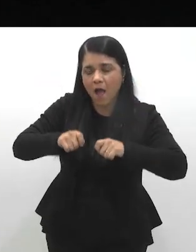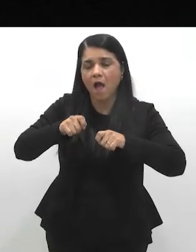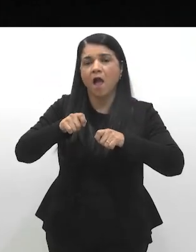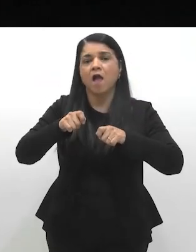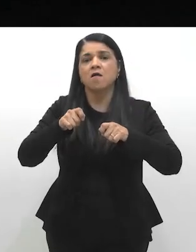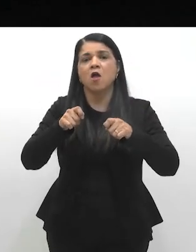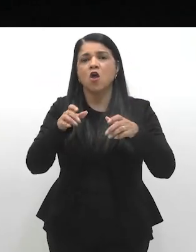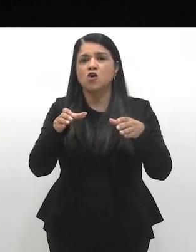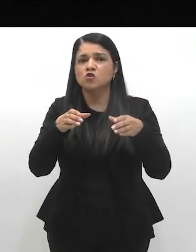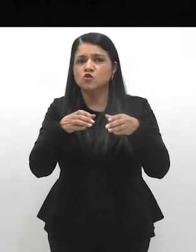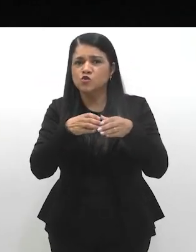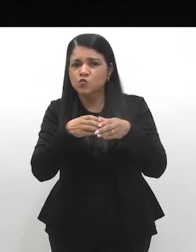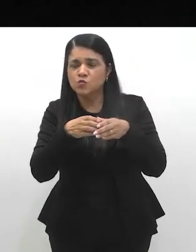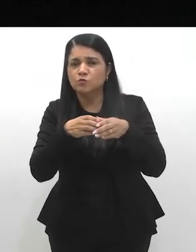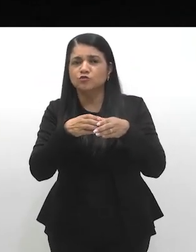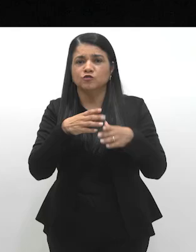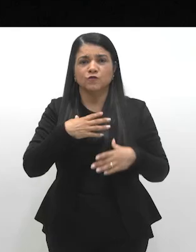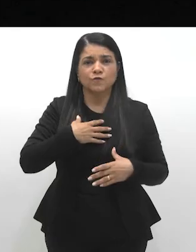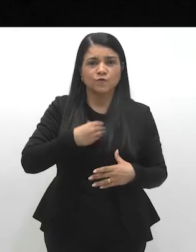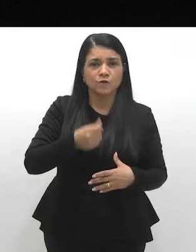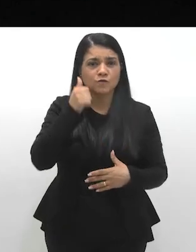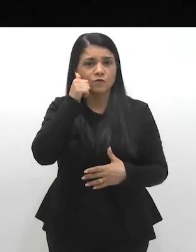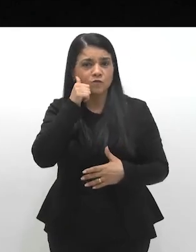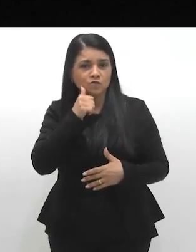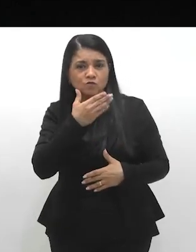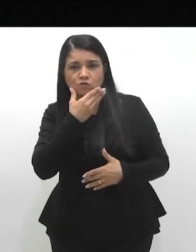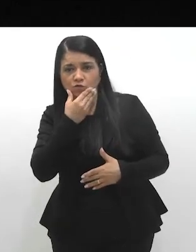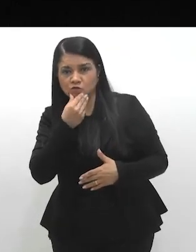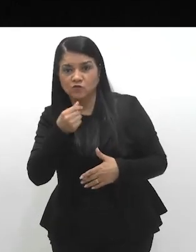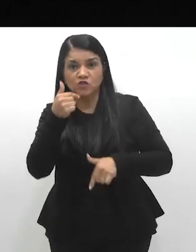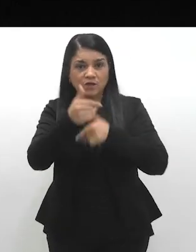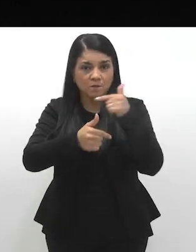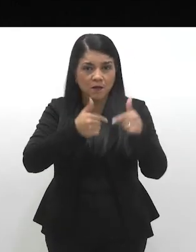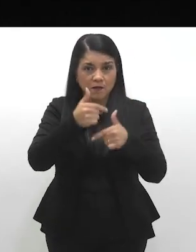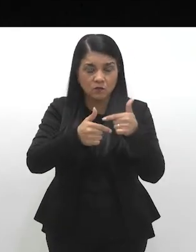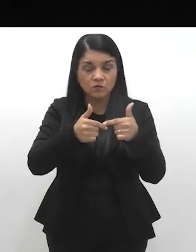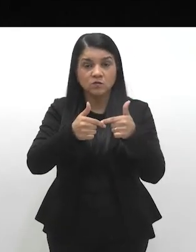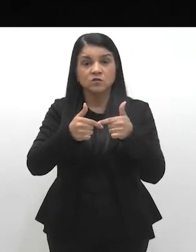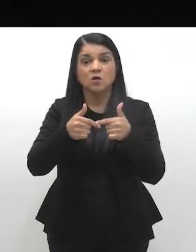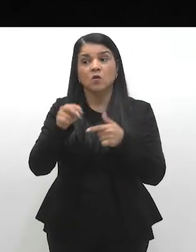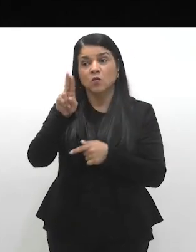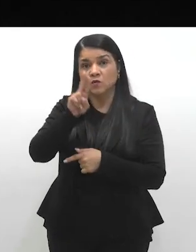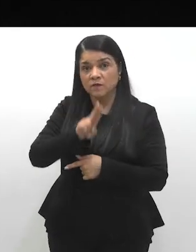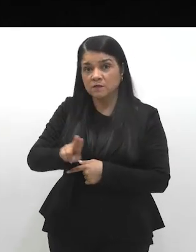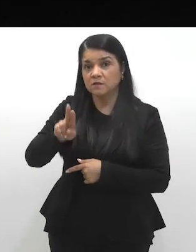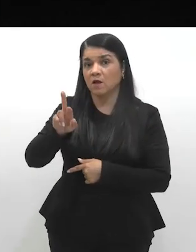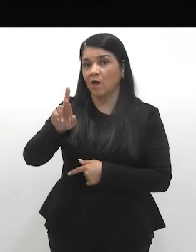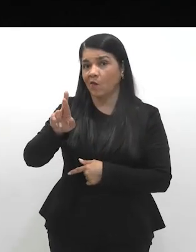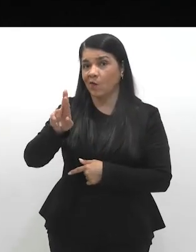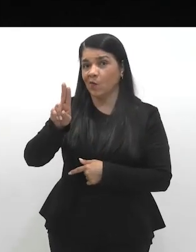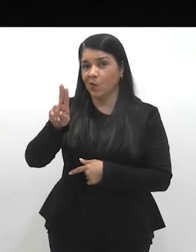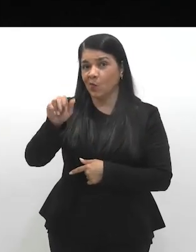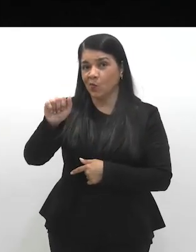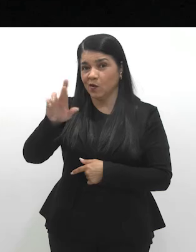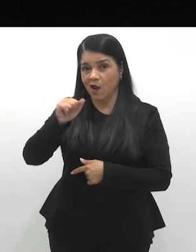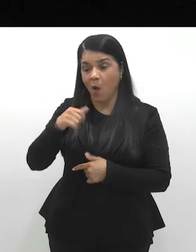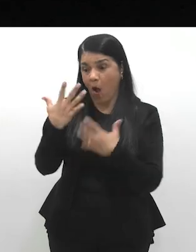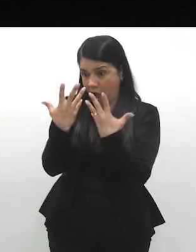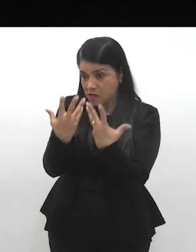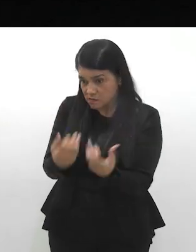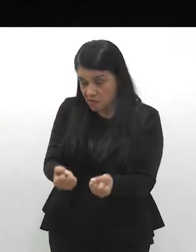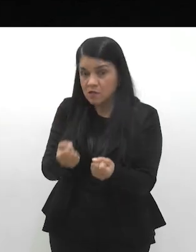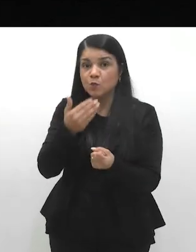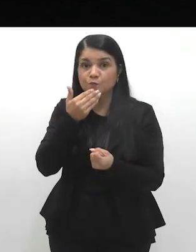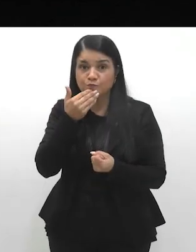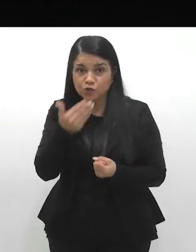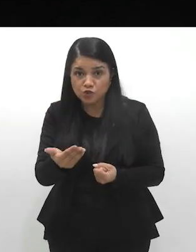possibilidades às classes trabalhadoras, de filhos e filhas trabalhadoras, e a Universidade Federal Rural vai e aceita esse